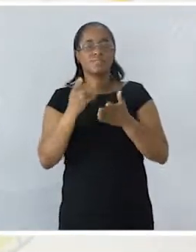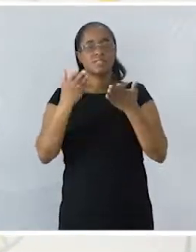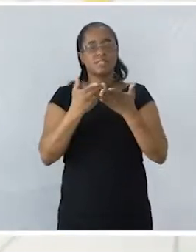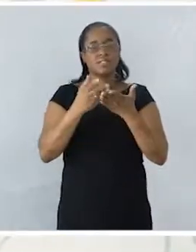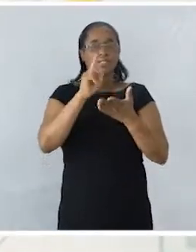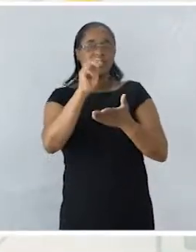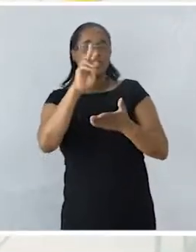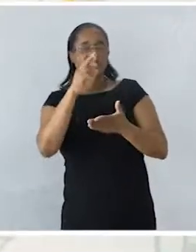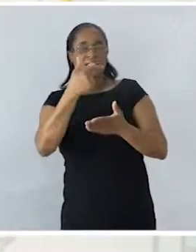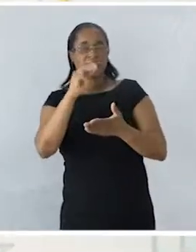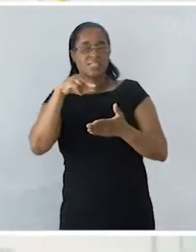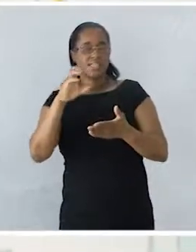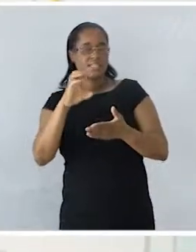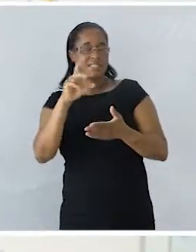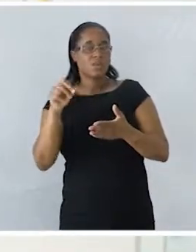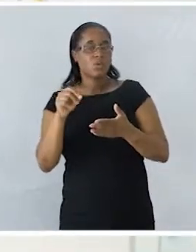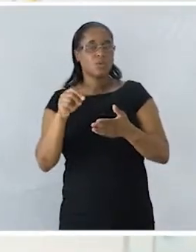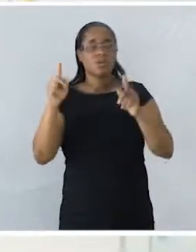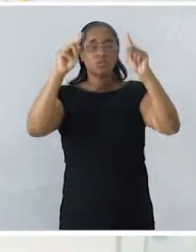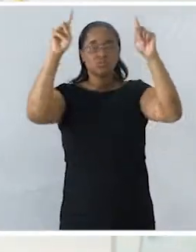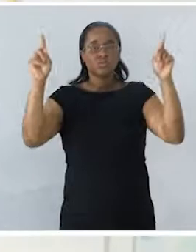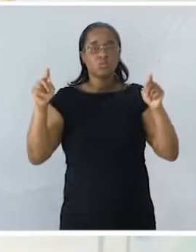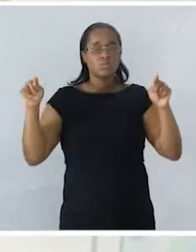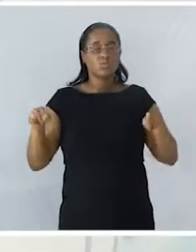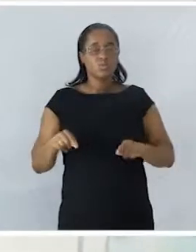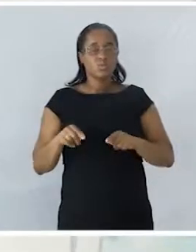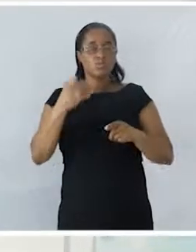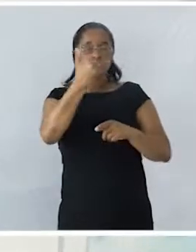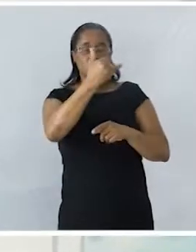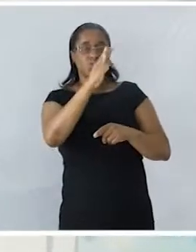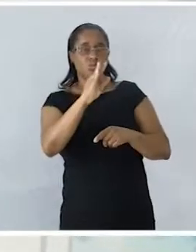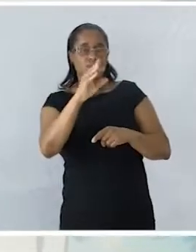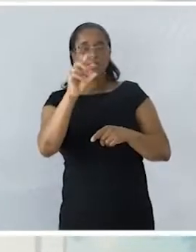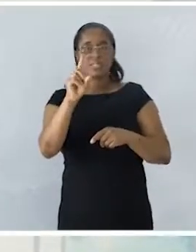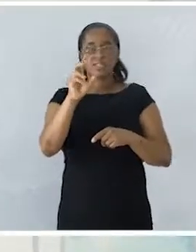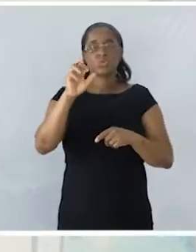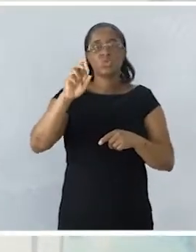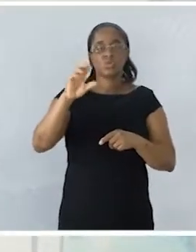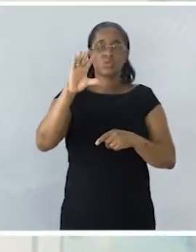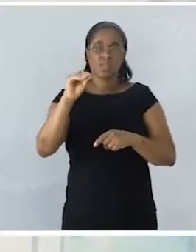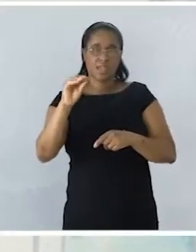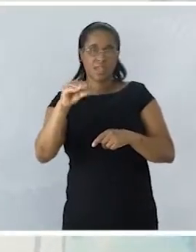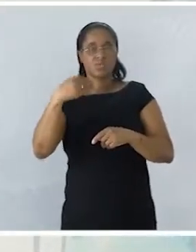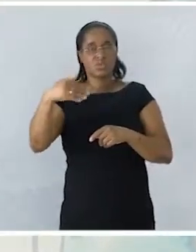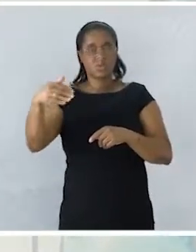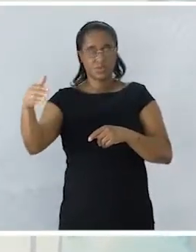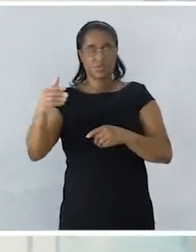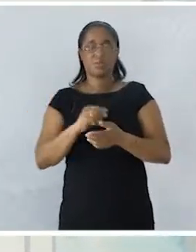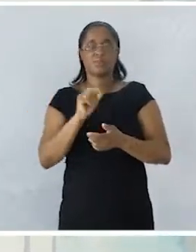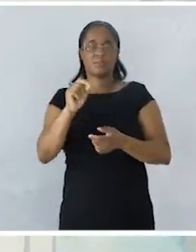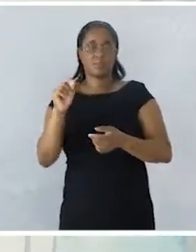que nós vimos também na aula anterior, dentro de chavete. 2, 4, 6, 8, 10, assim